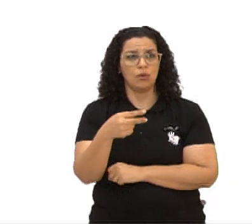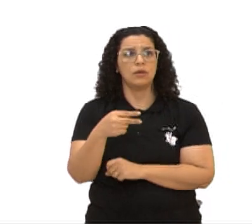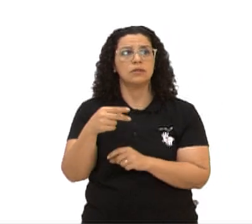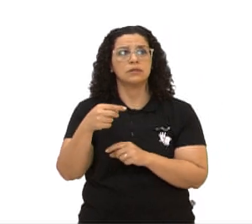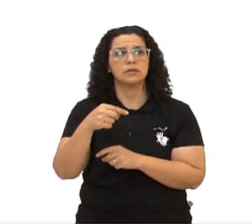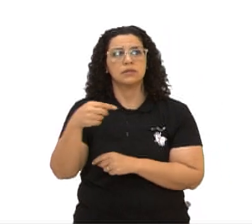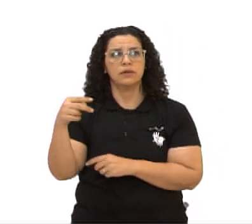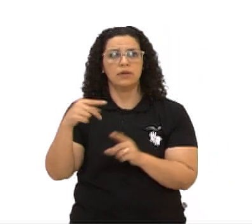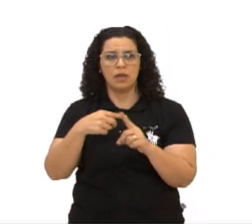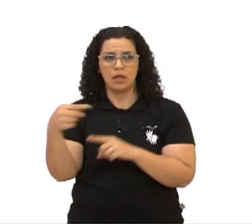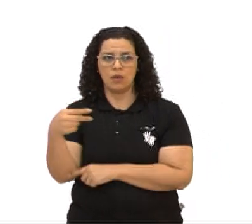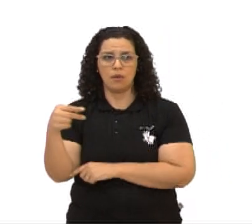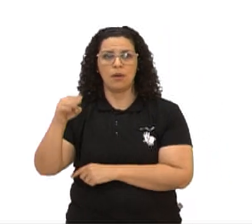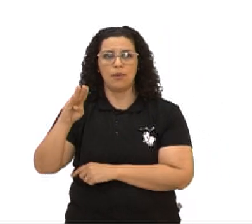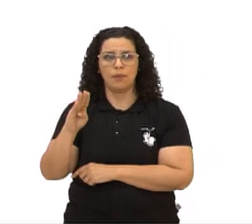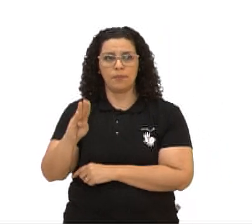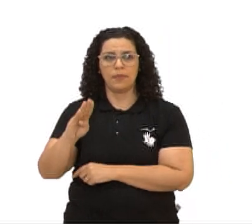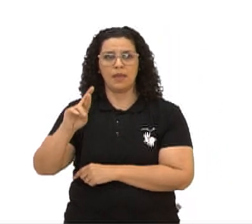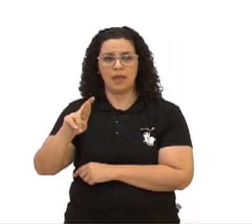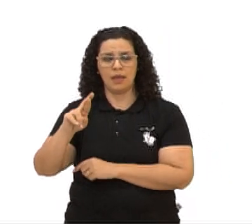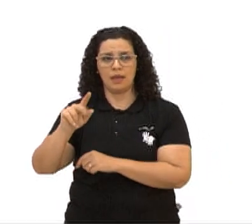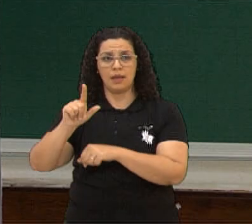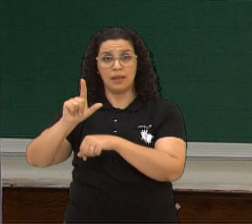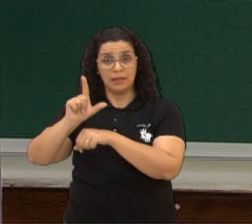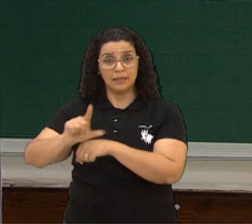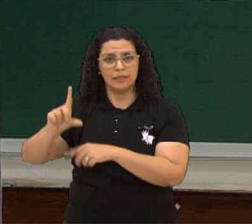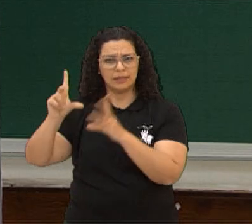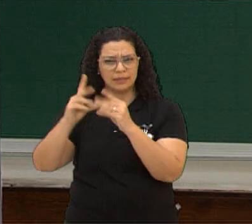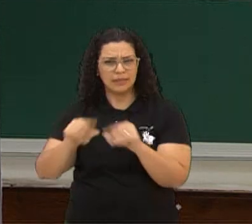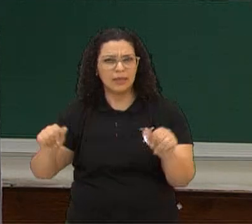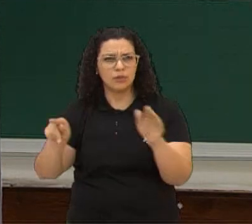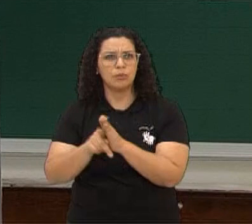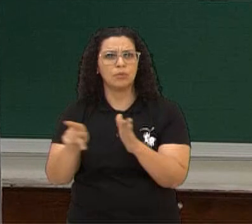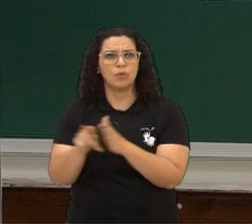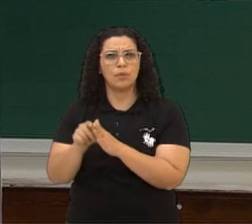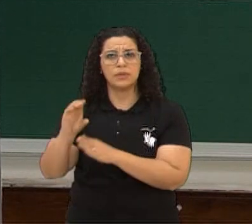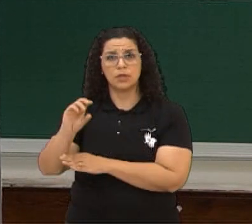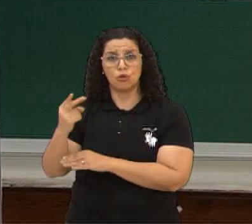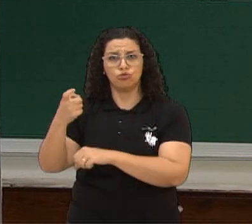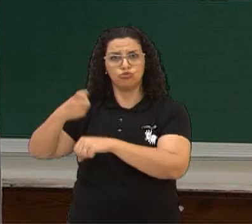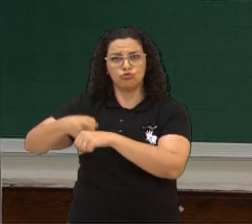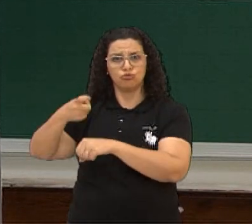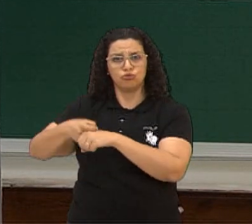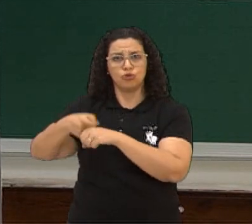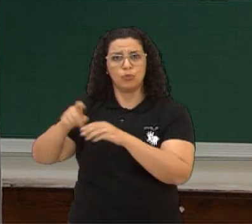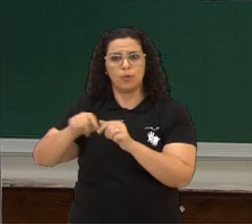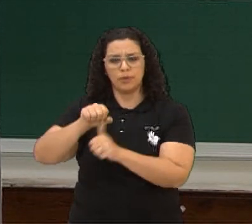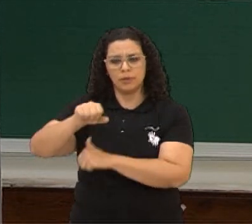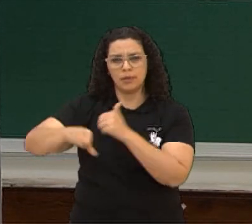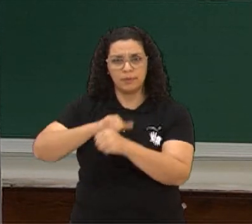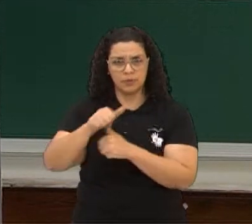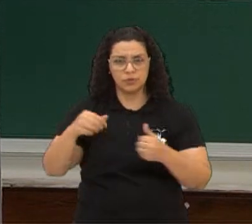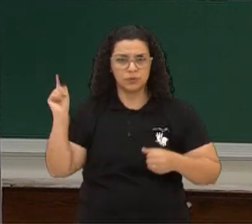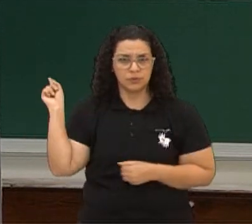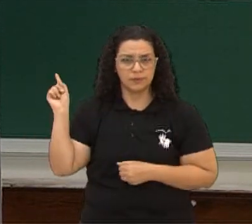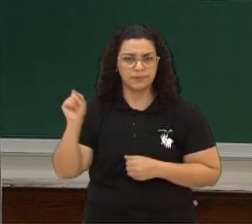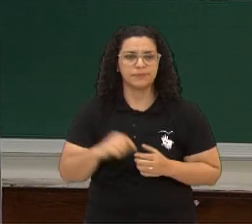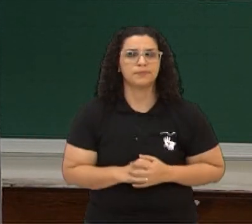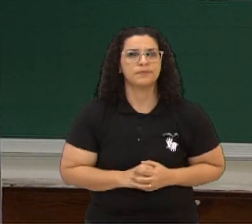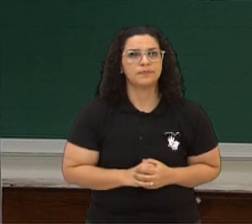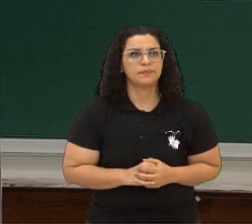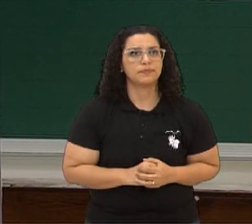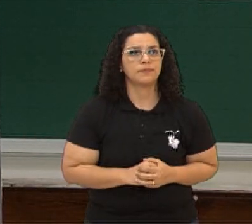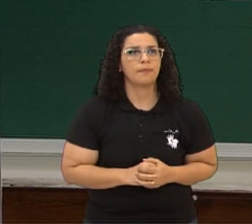formar Br líquido e cobre sólido na eletrólise aquosa do CuBr2, ok?